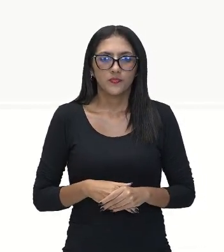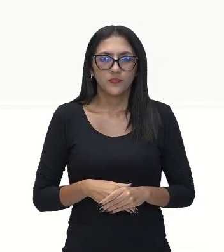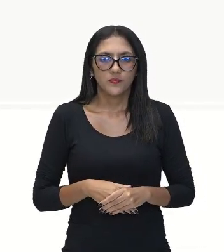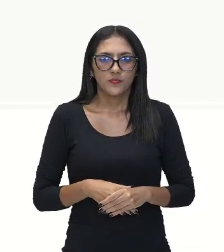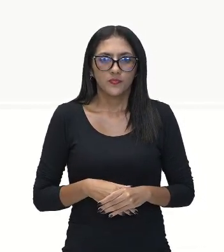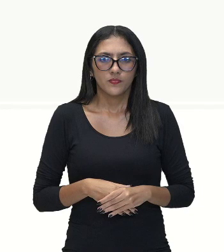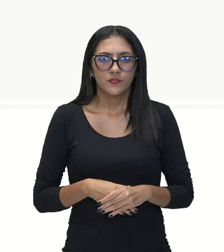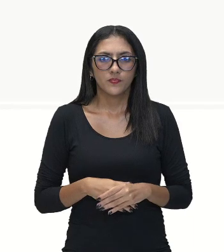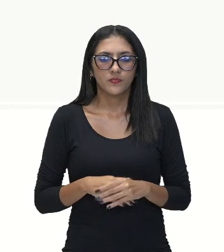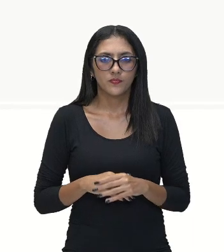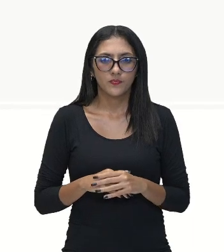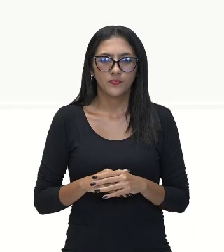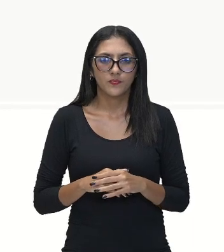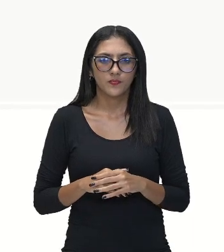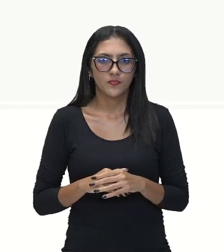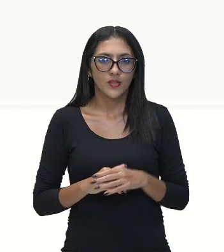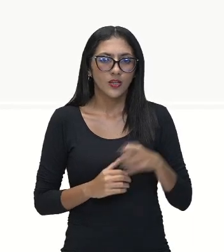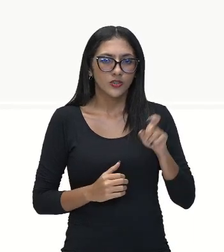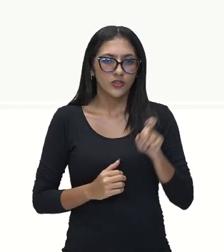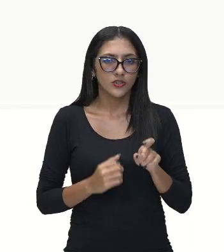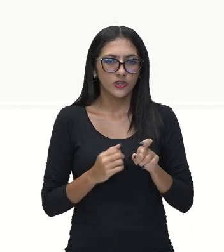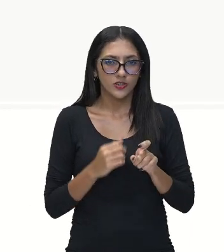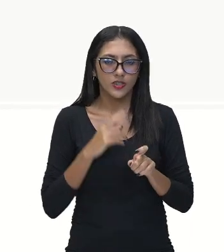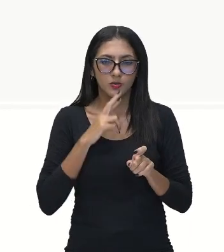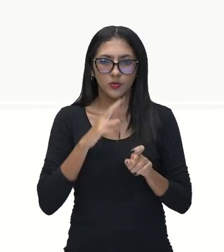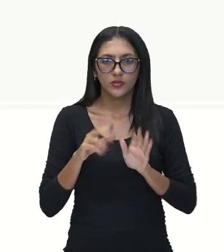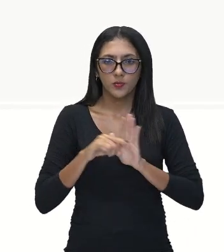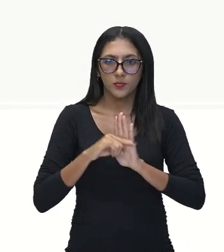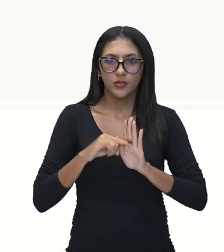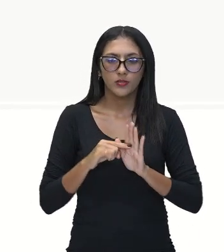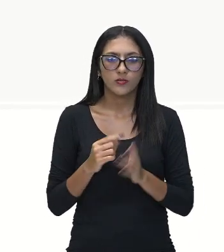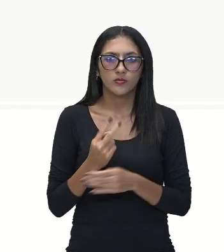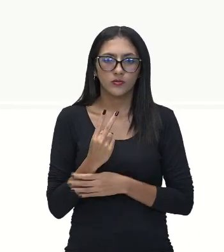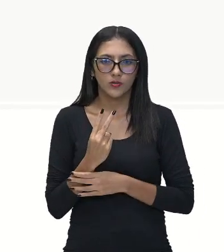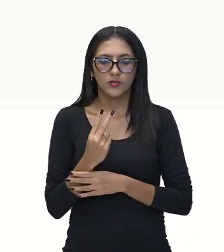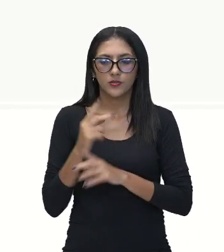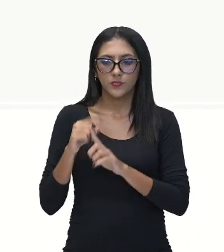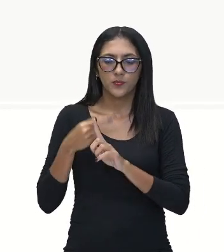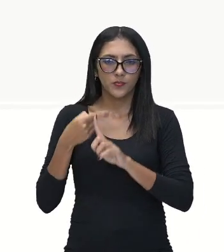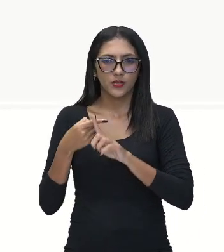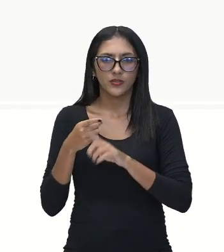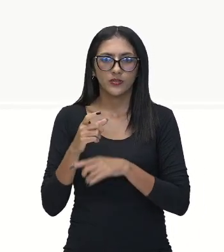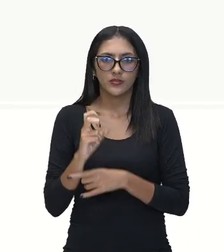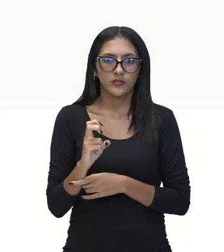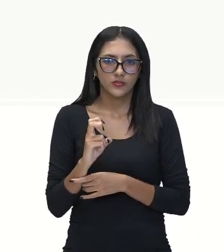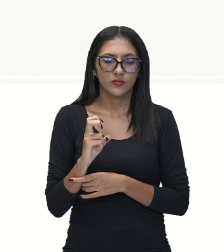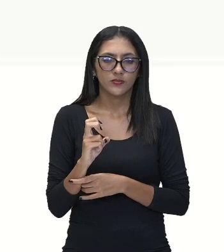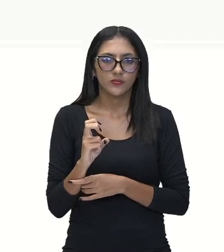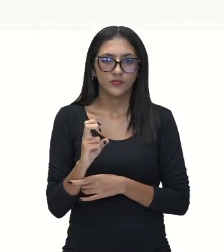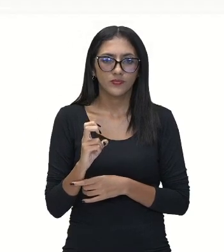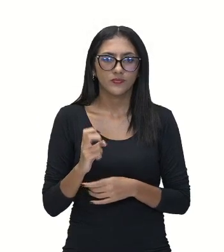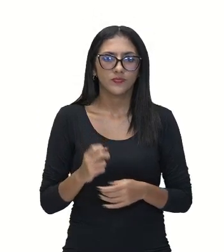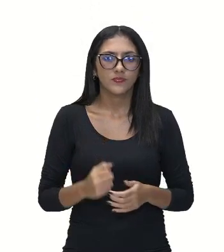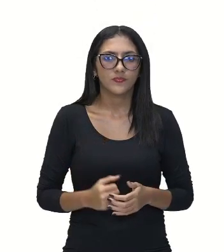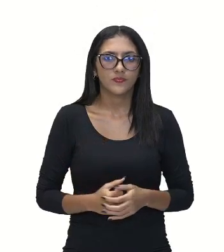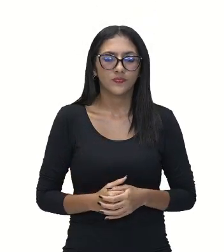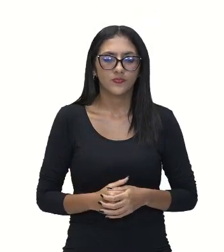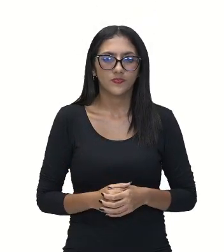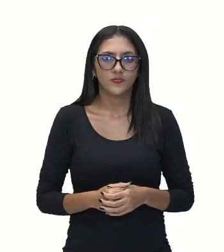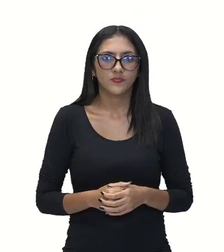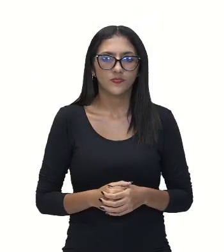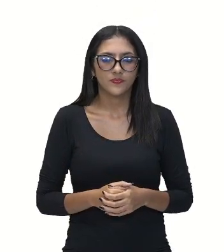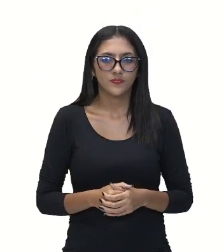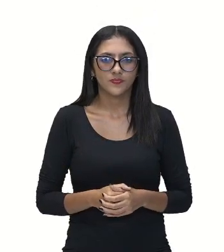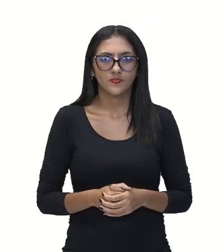- 5 - 2 x = a -2 mais 5 vamos subir aqui um pouquinho pra gente ganhar